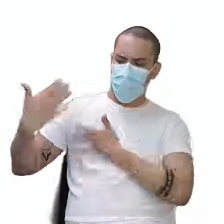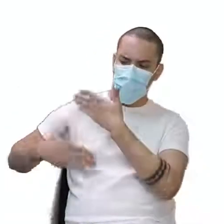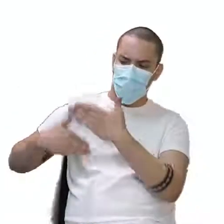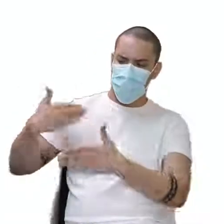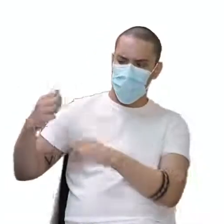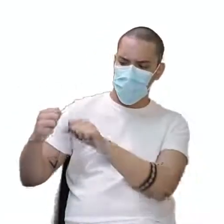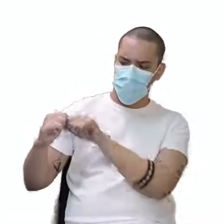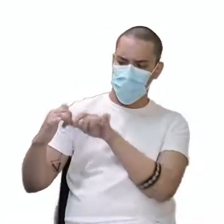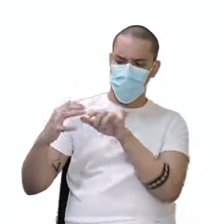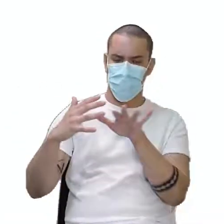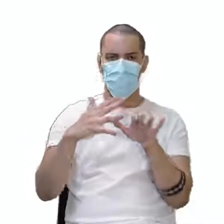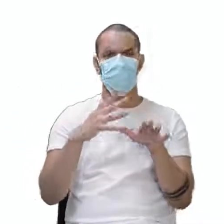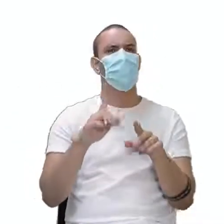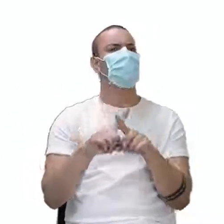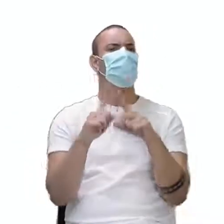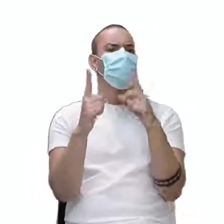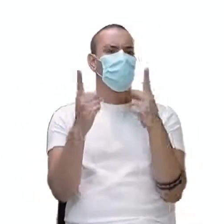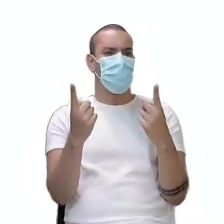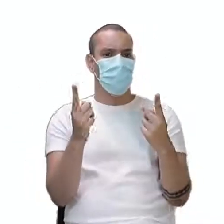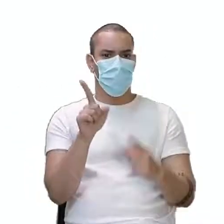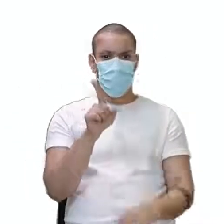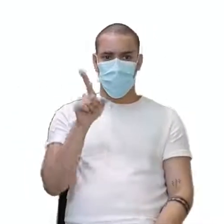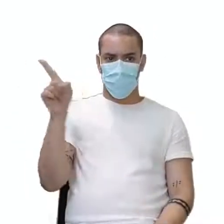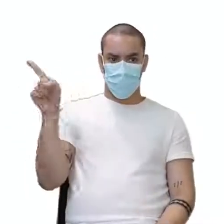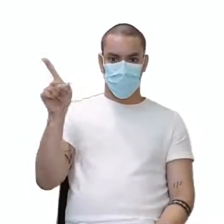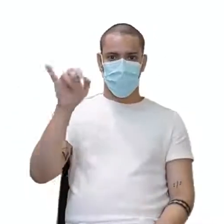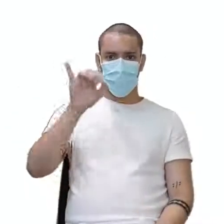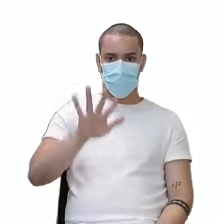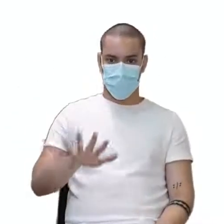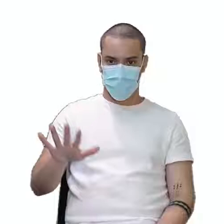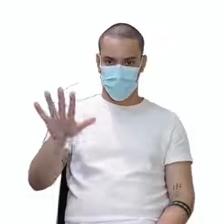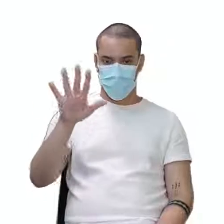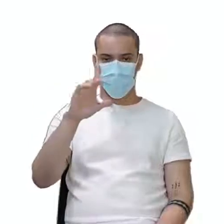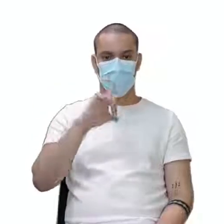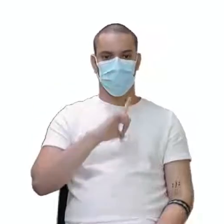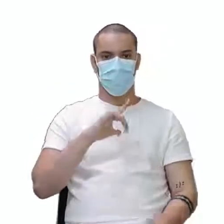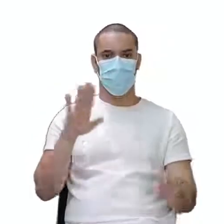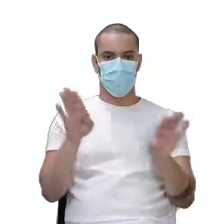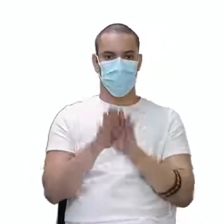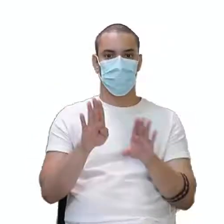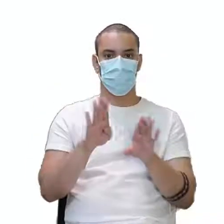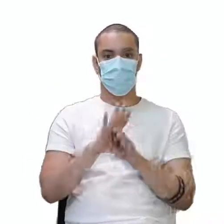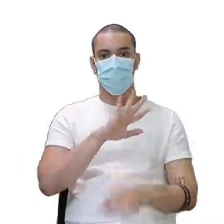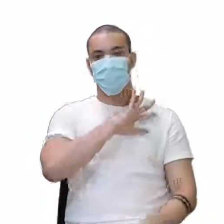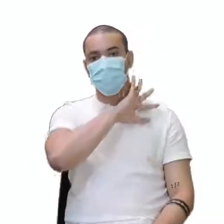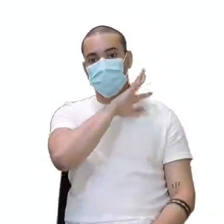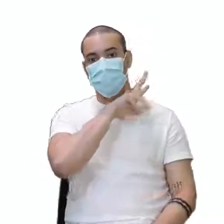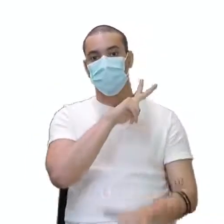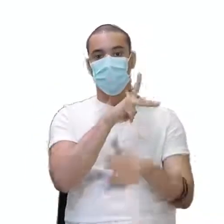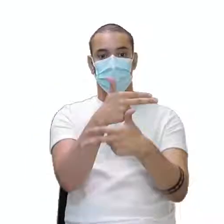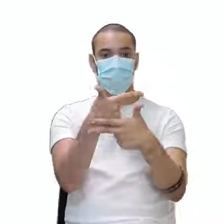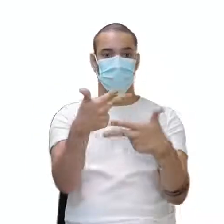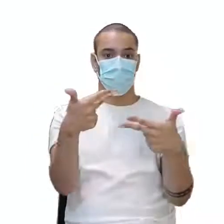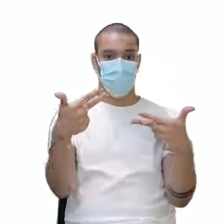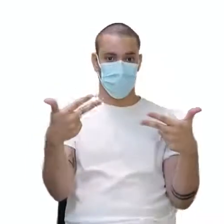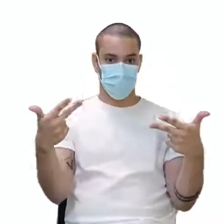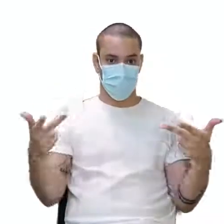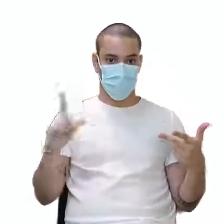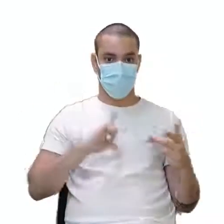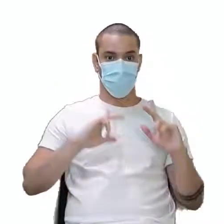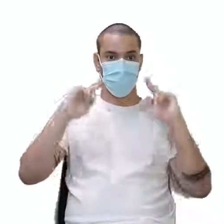Só que, professora, aqui nessa imagem eu também vejo animais, olha aqui, ó. Tem